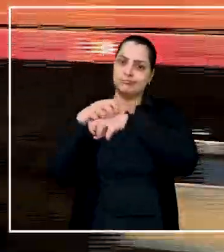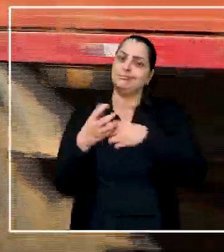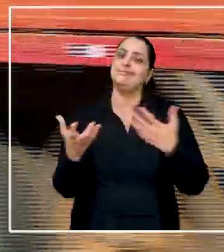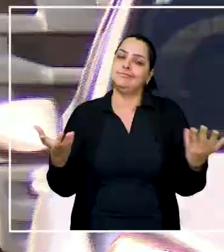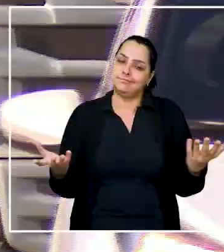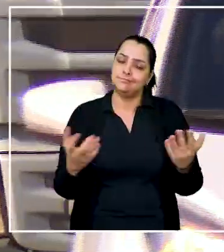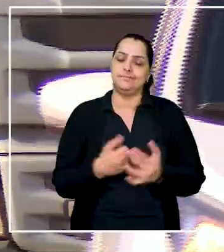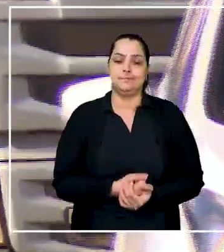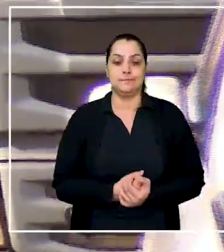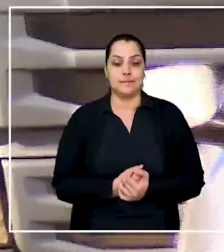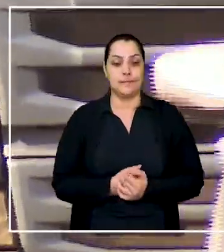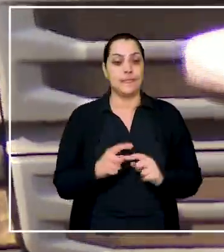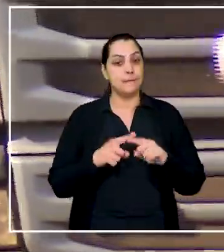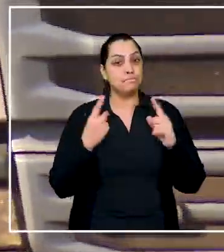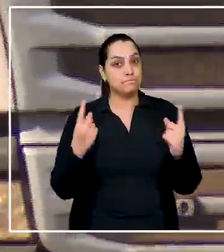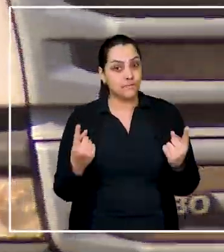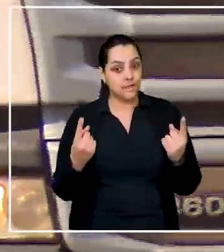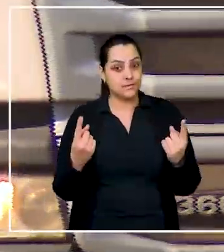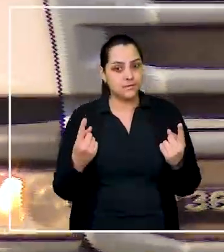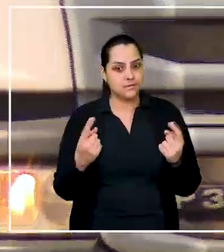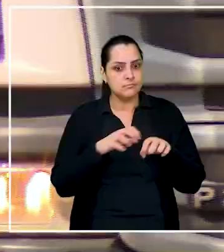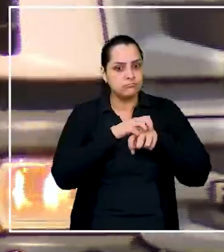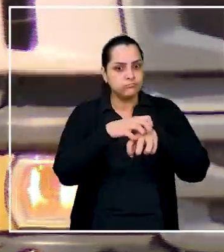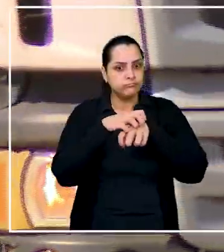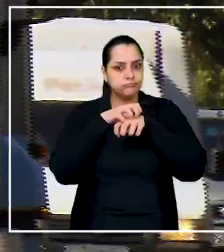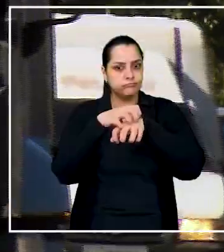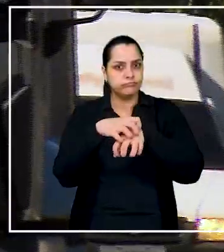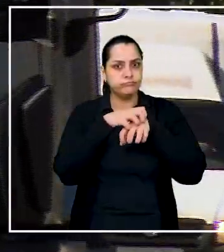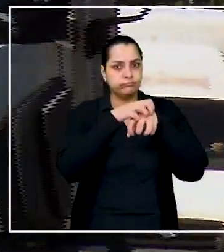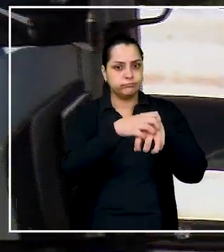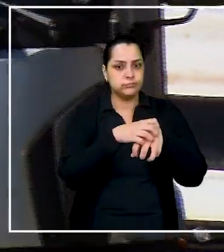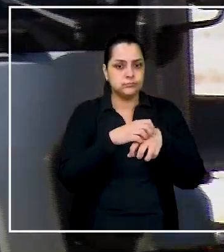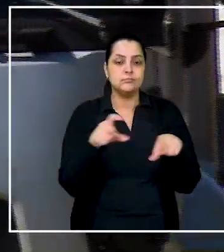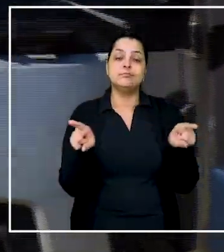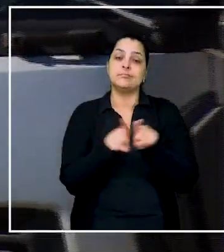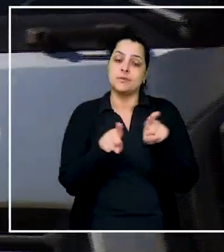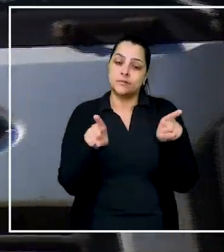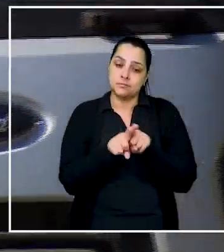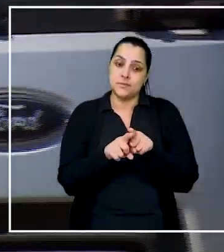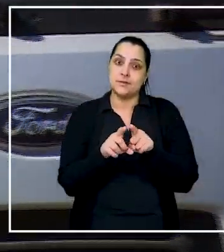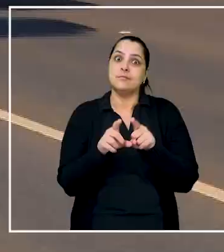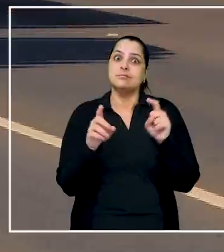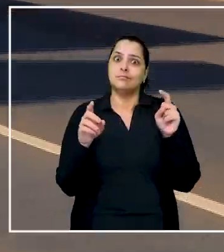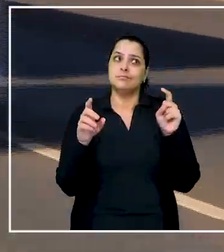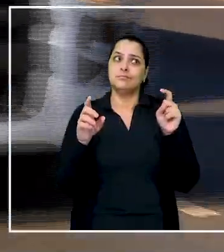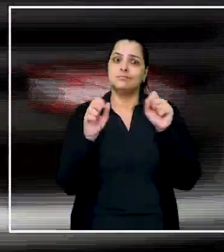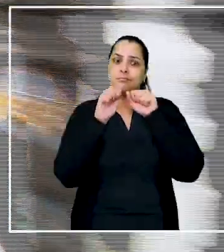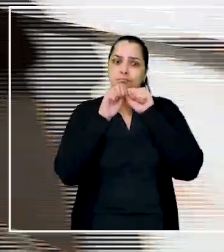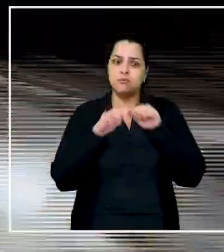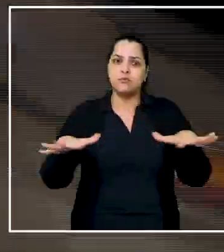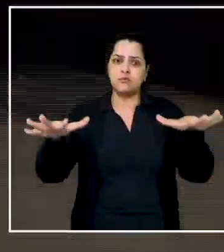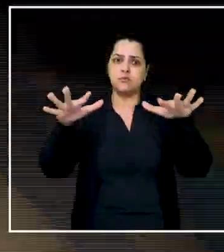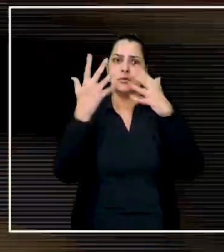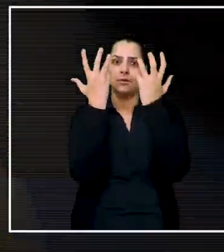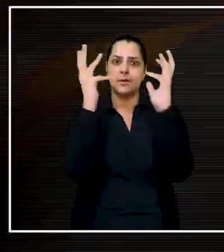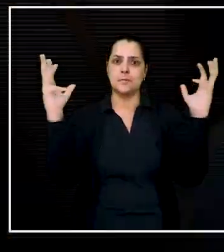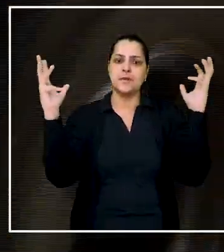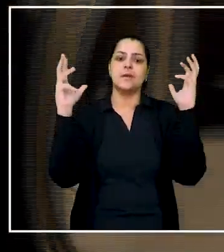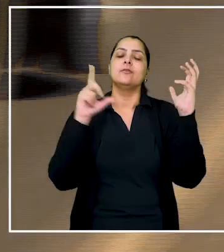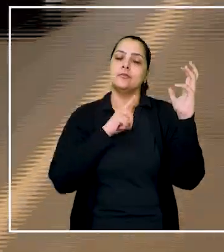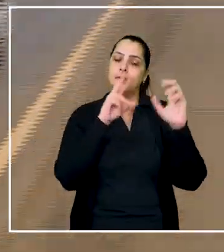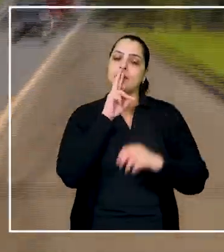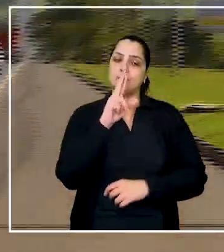transporte rodoviário. No entanto, a circulação de veículos pesados impacta o meio ambiente.